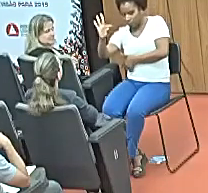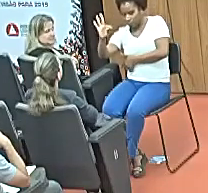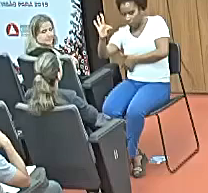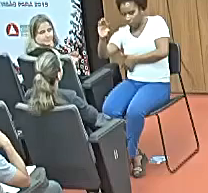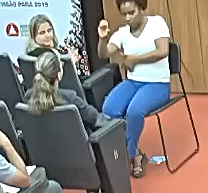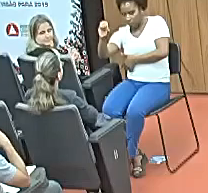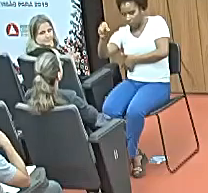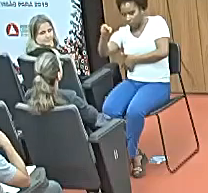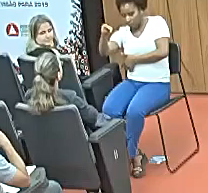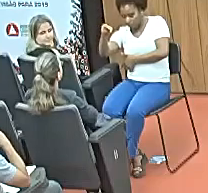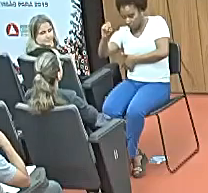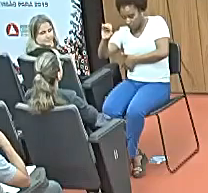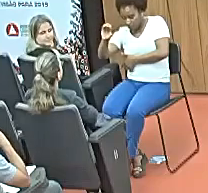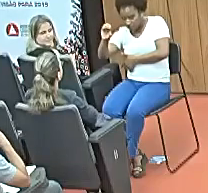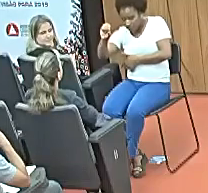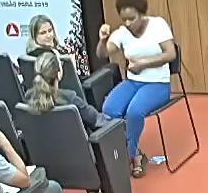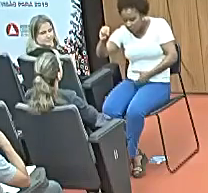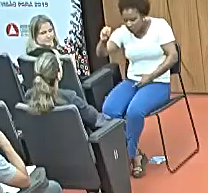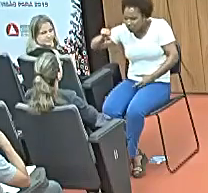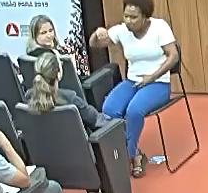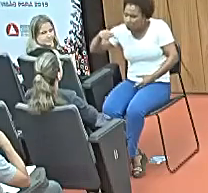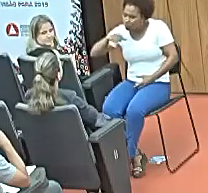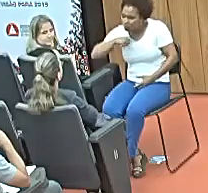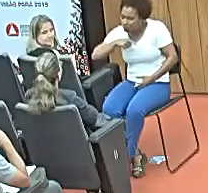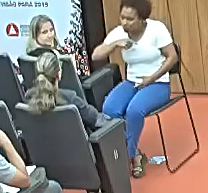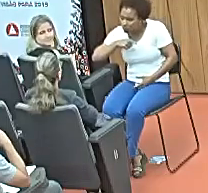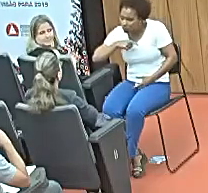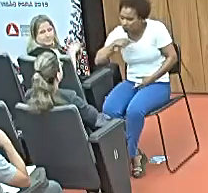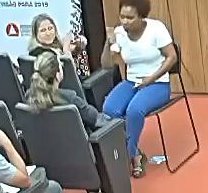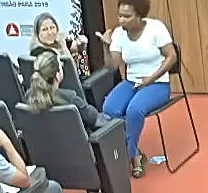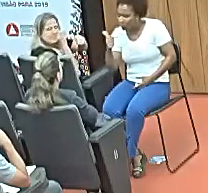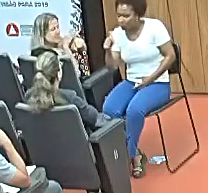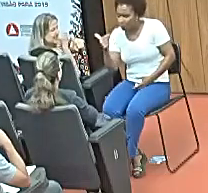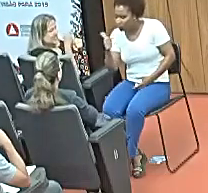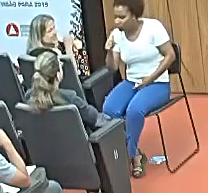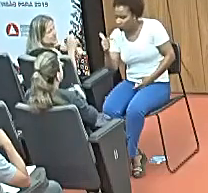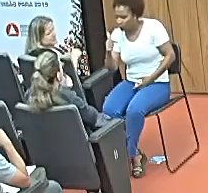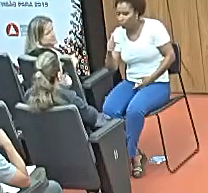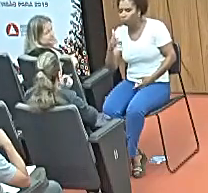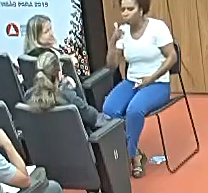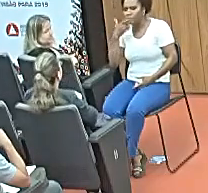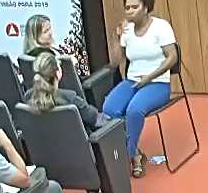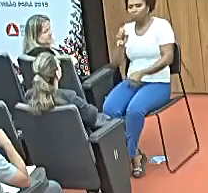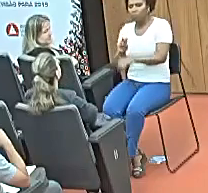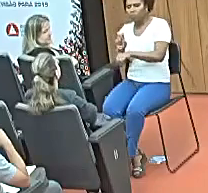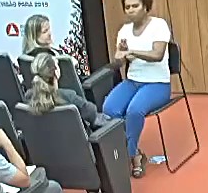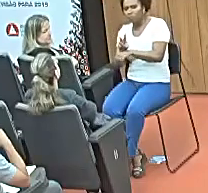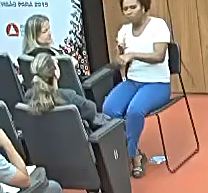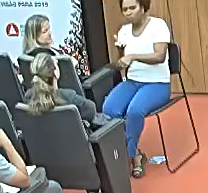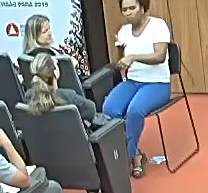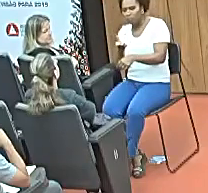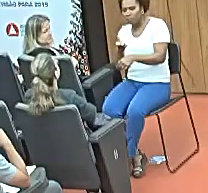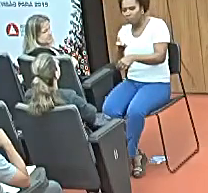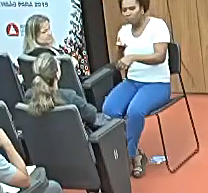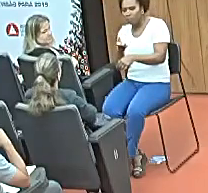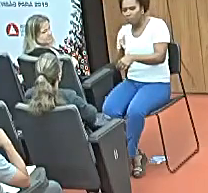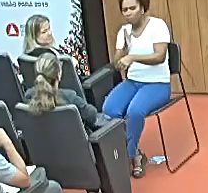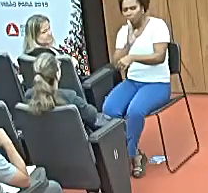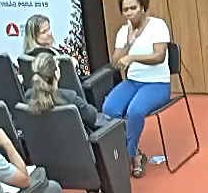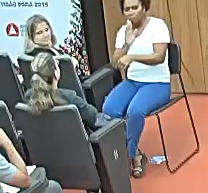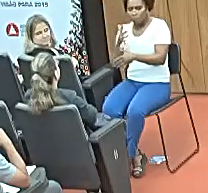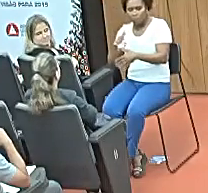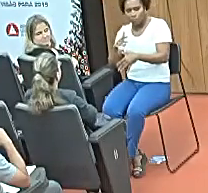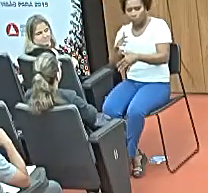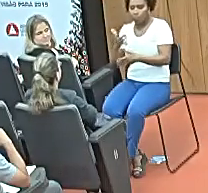segurança alimentar a outra ação foi criar uma ação destinada à formação ao armazenamento